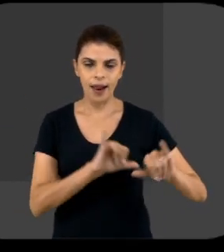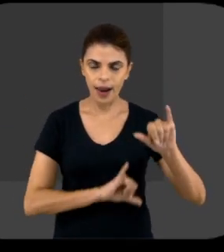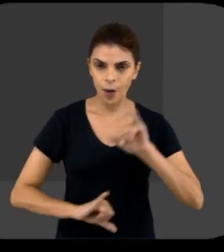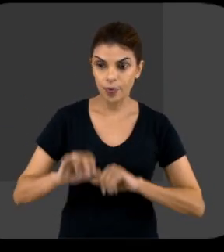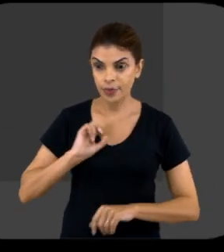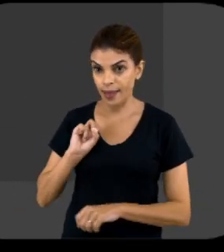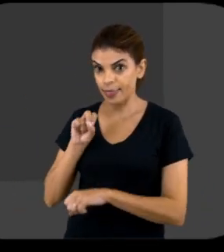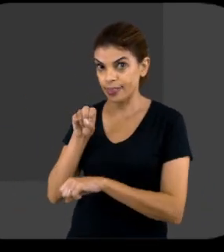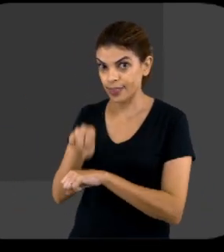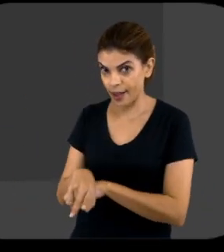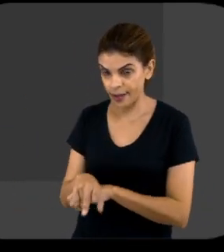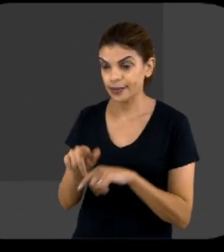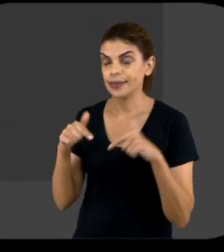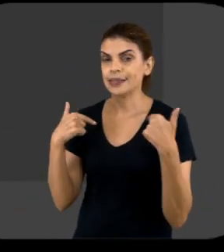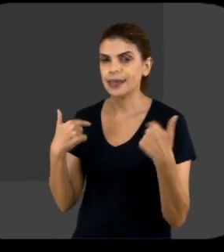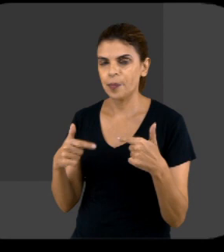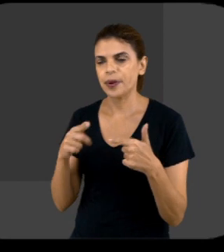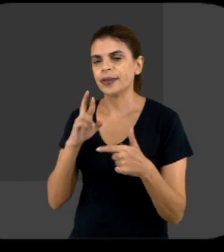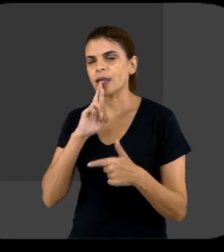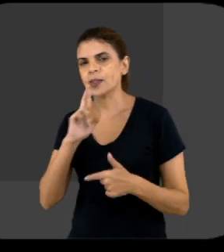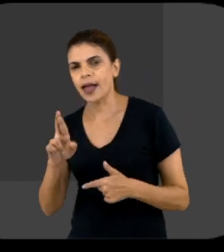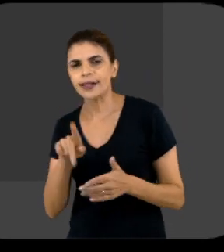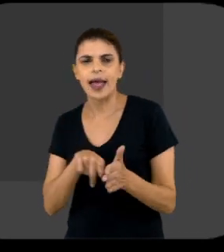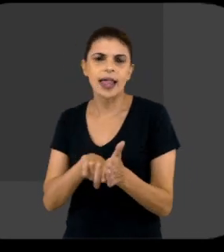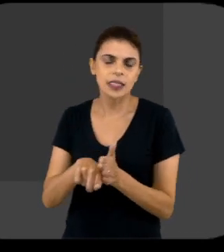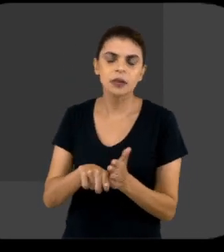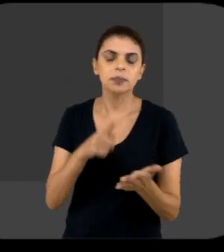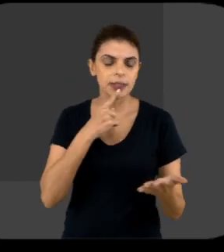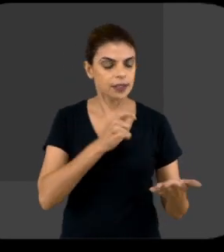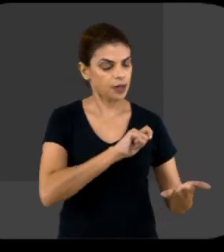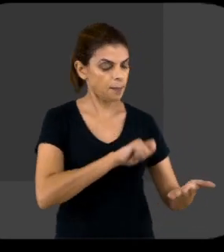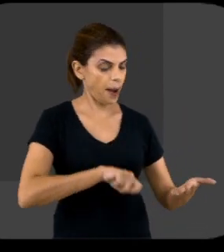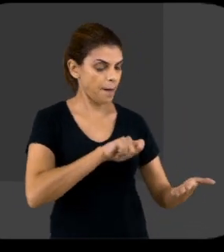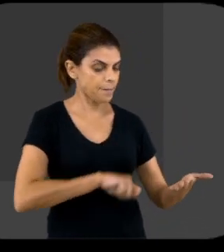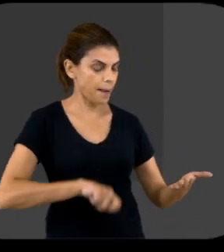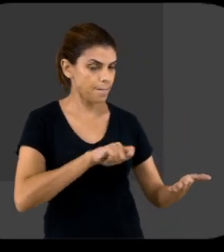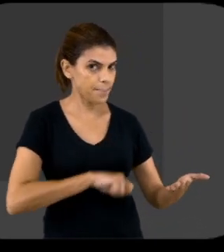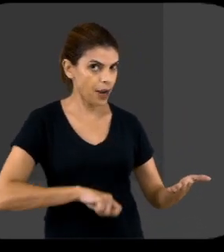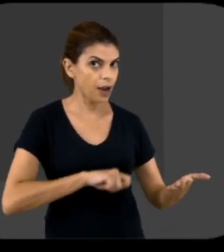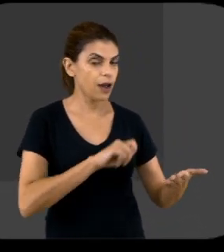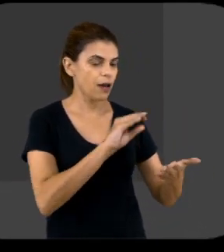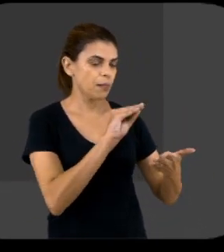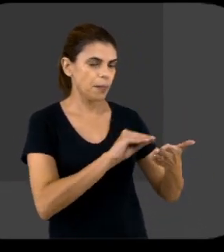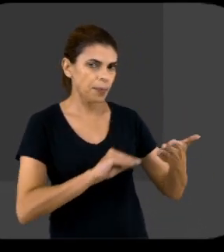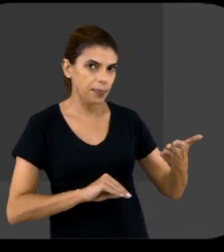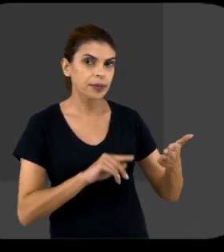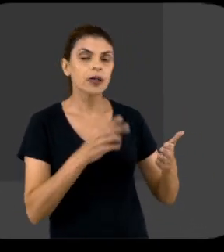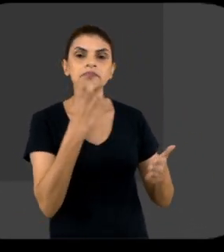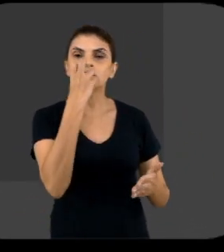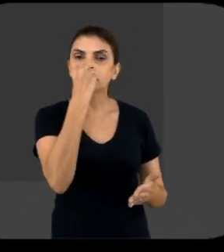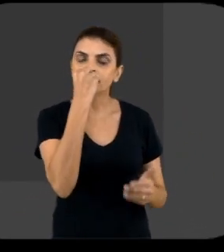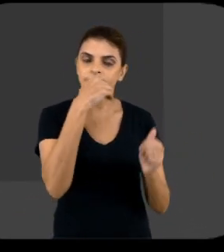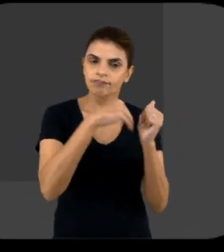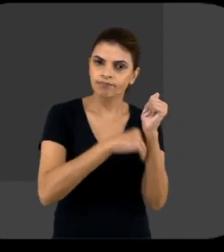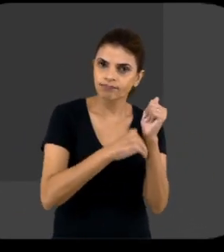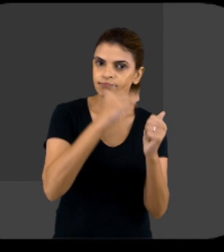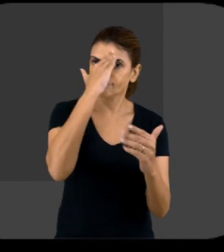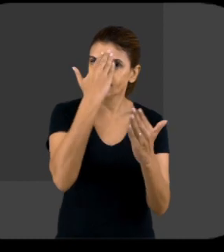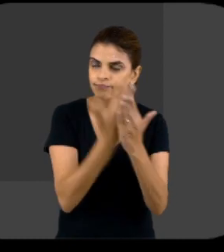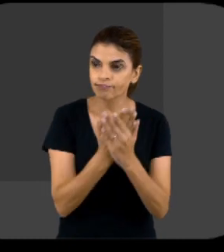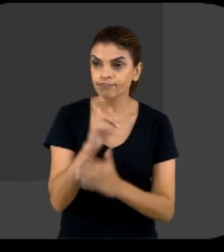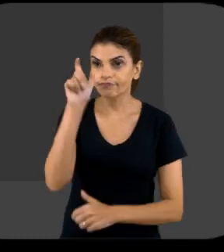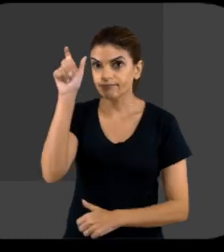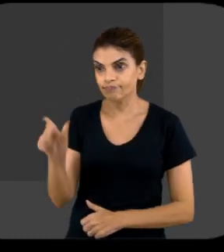quando entra no laboratório clínico, ele deve preencher um formulário de confidencialidade das informações